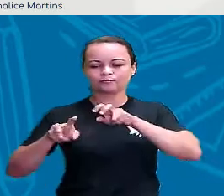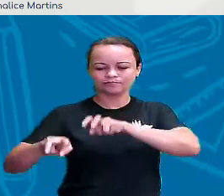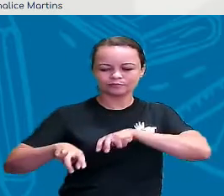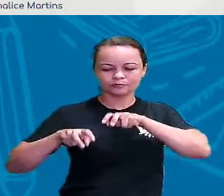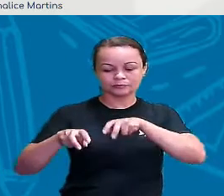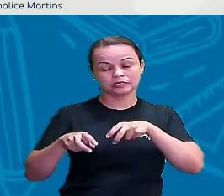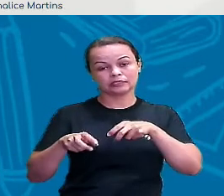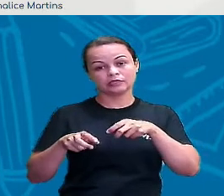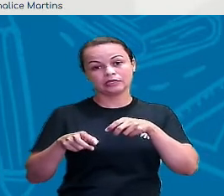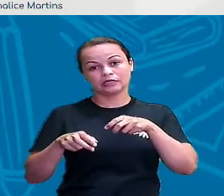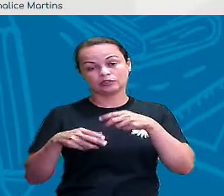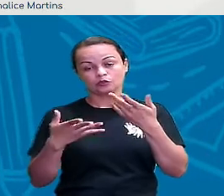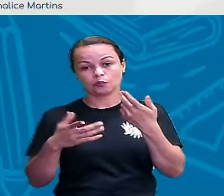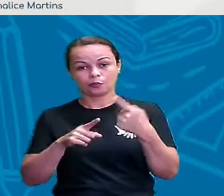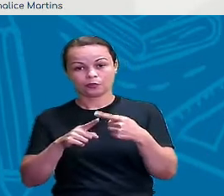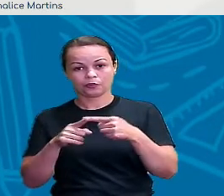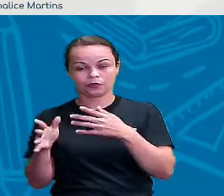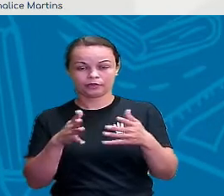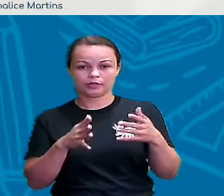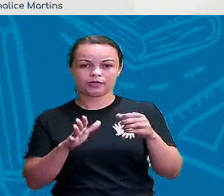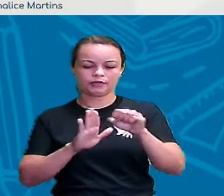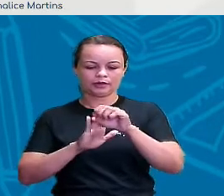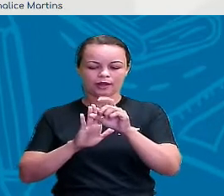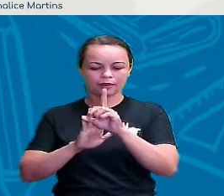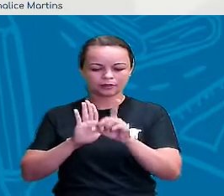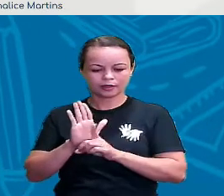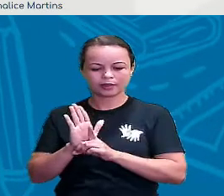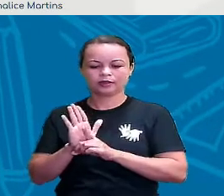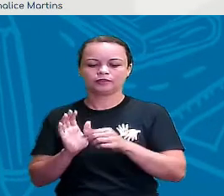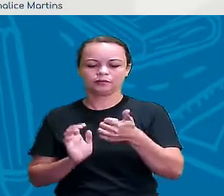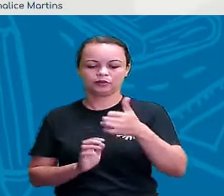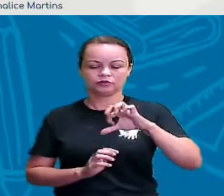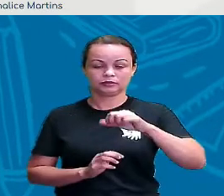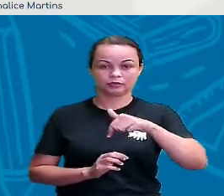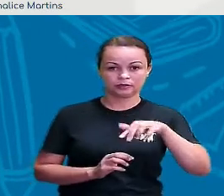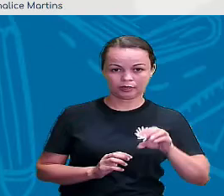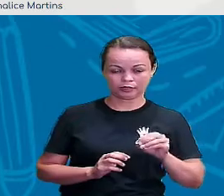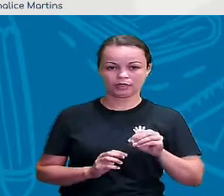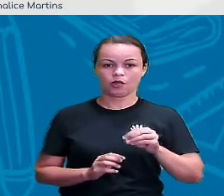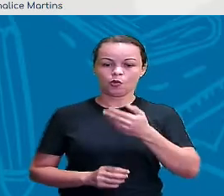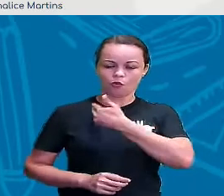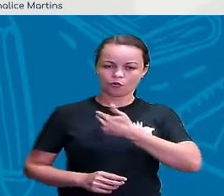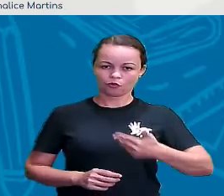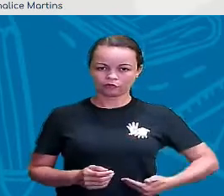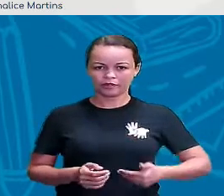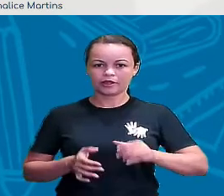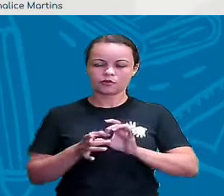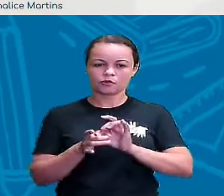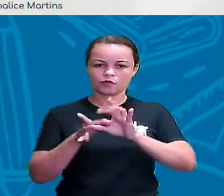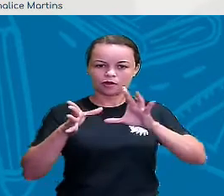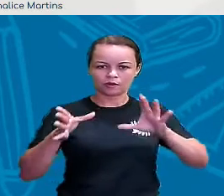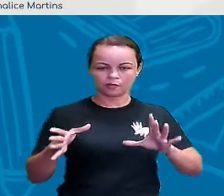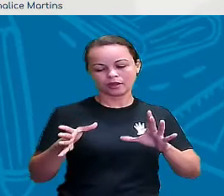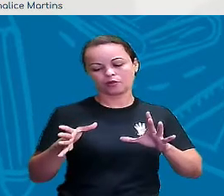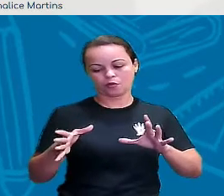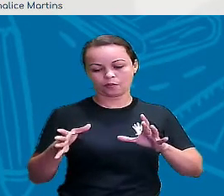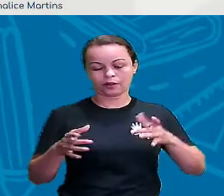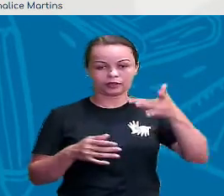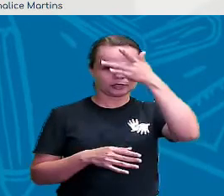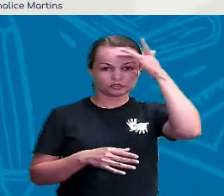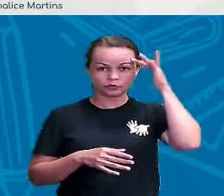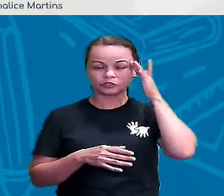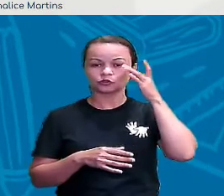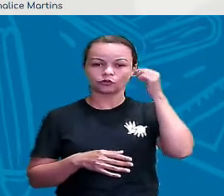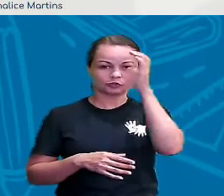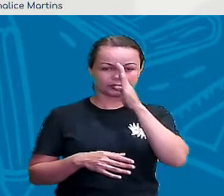de 1970, o governo paraguaio liberou para que os brasileiros pudessem comprar terras. E aí